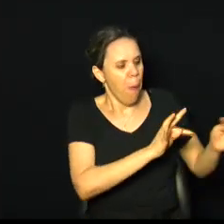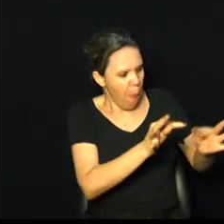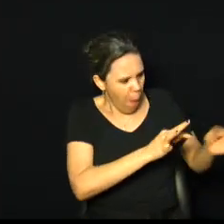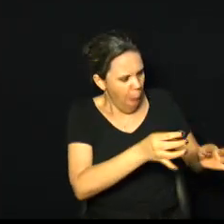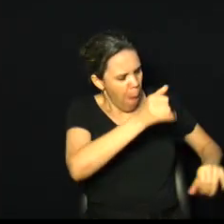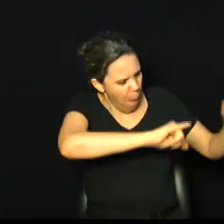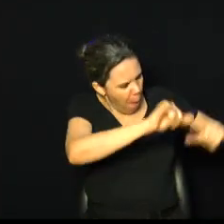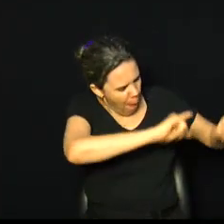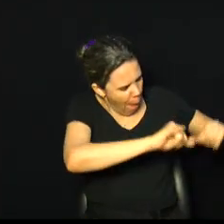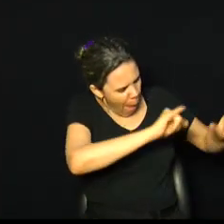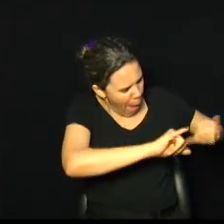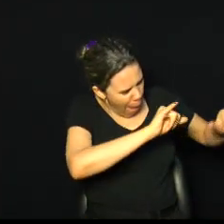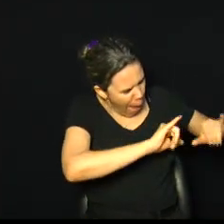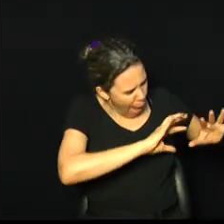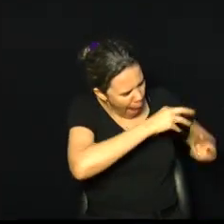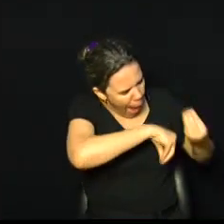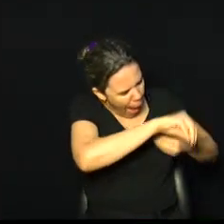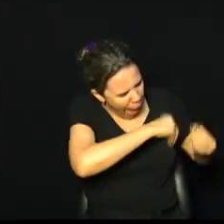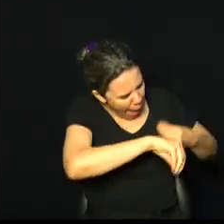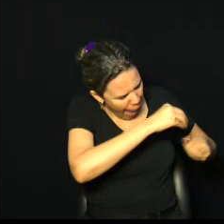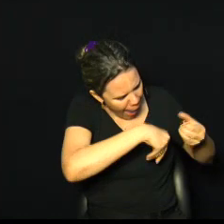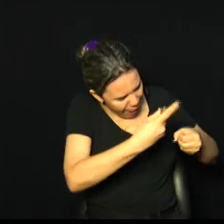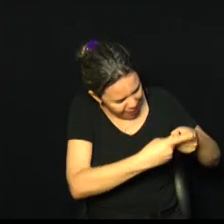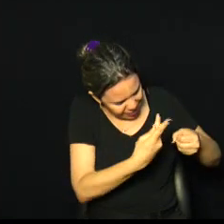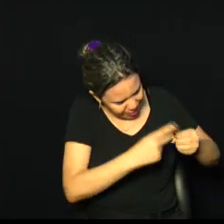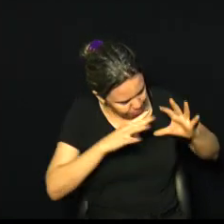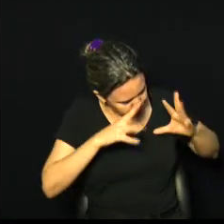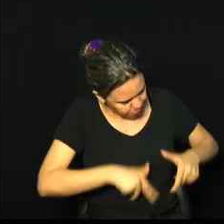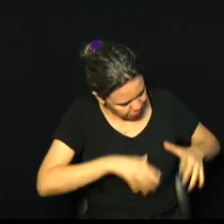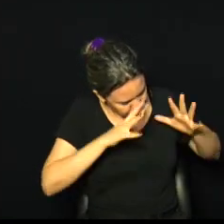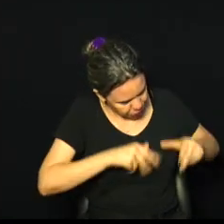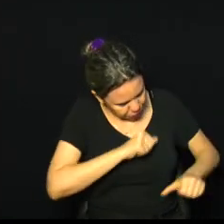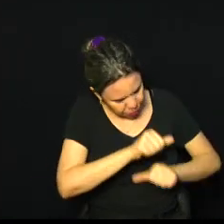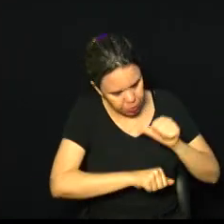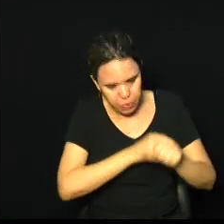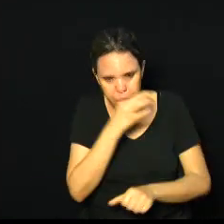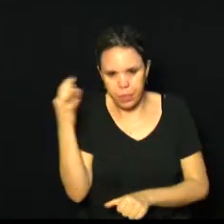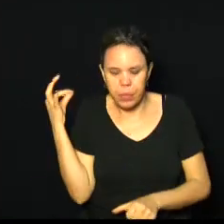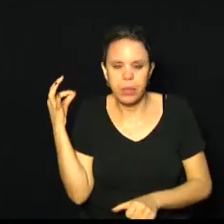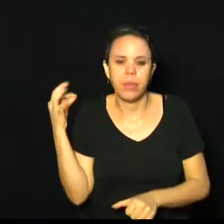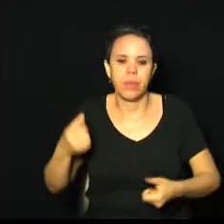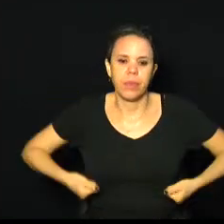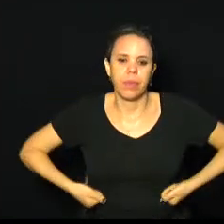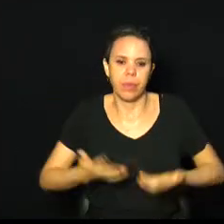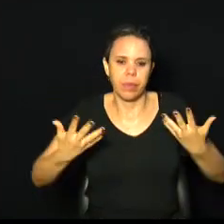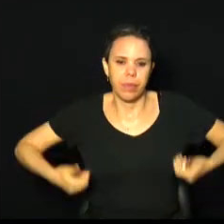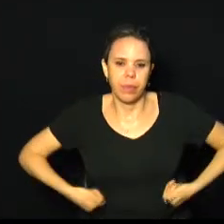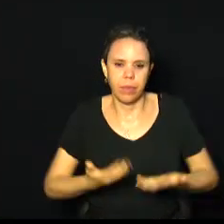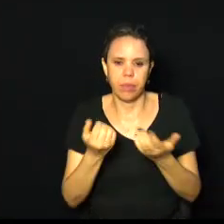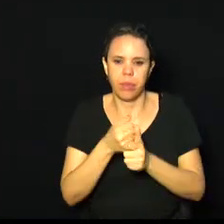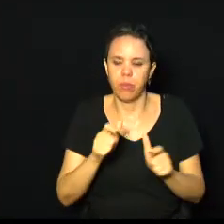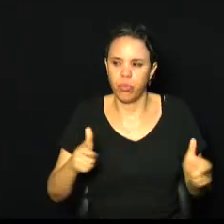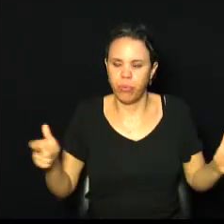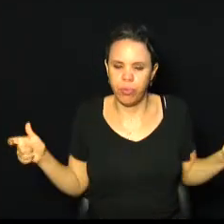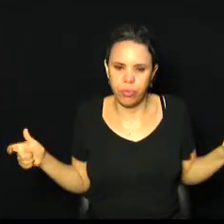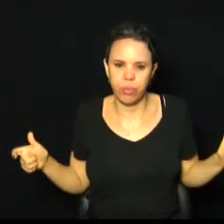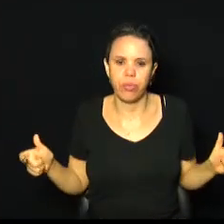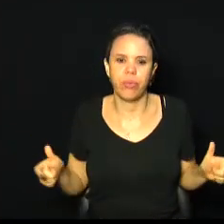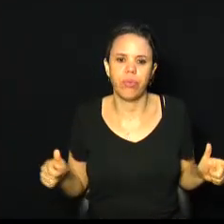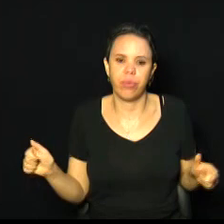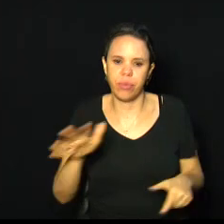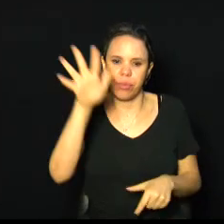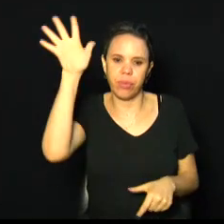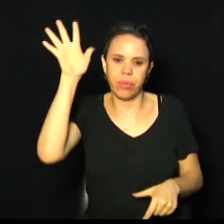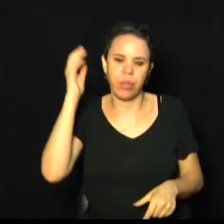nessa água, tem que enfiar produtos para poder transformar. Então, o gasto é muito grande, né?